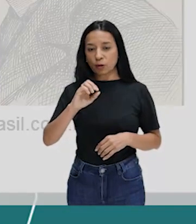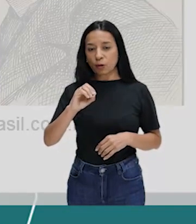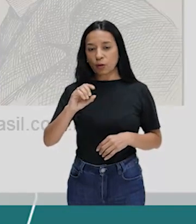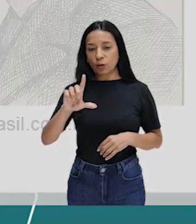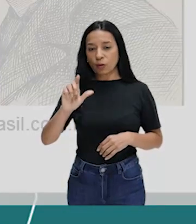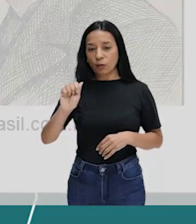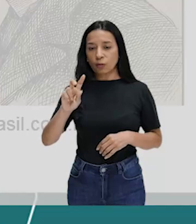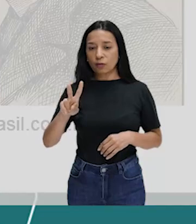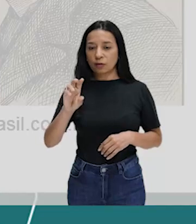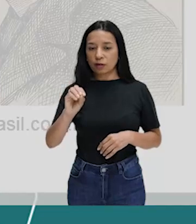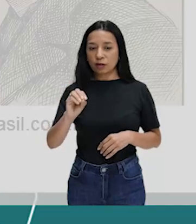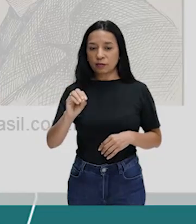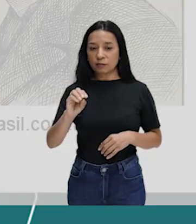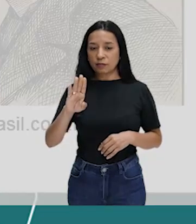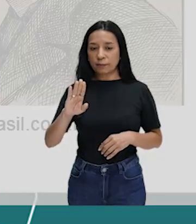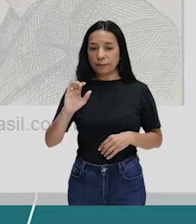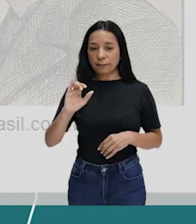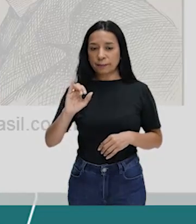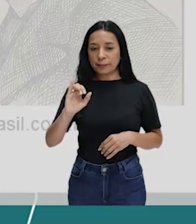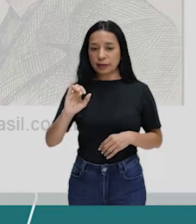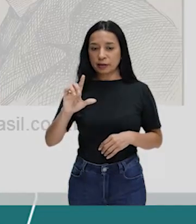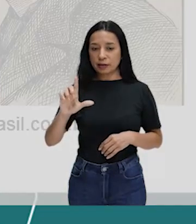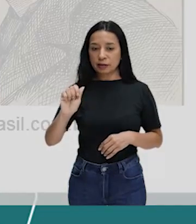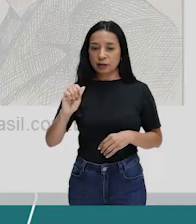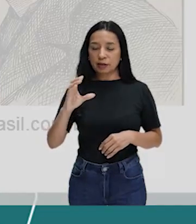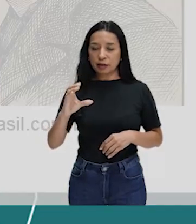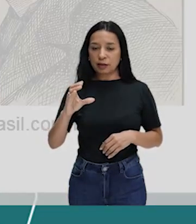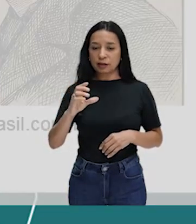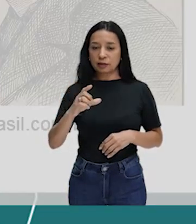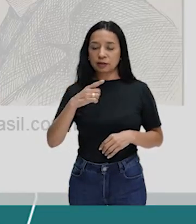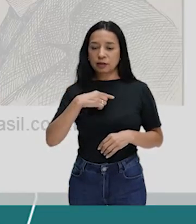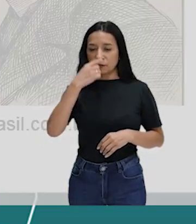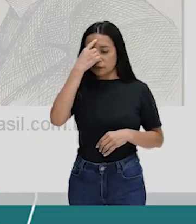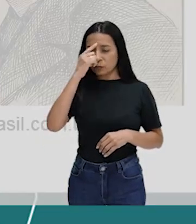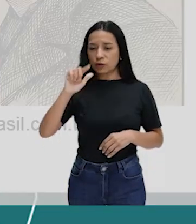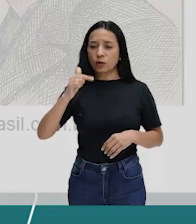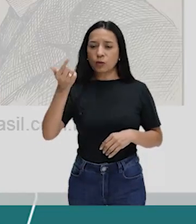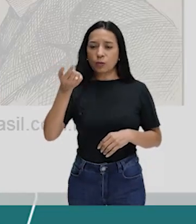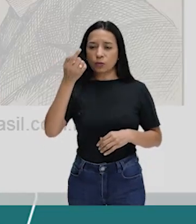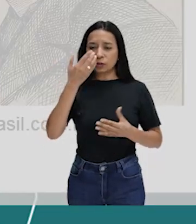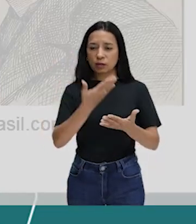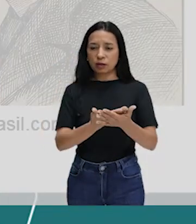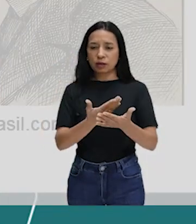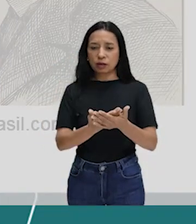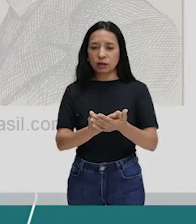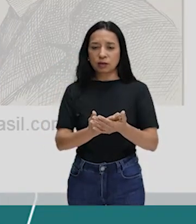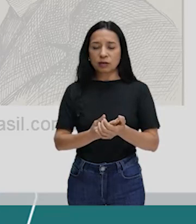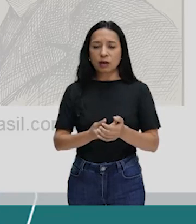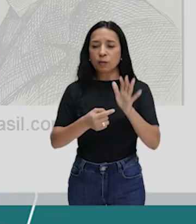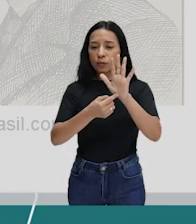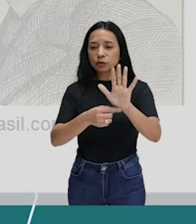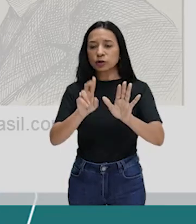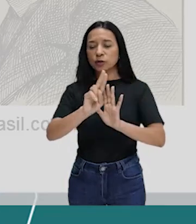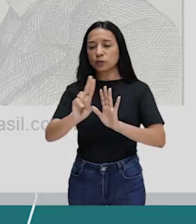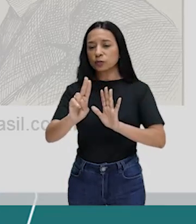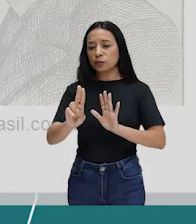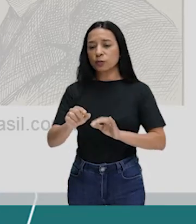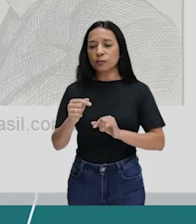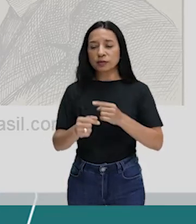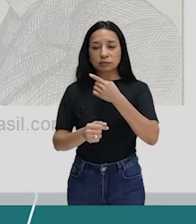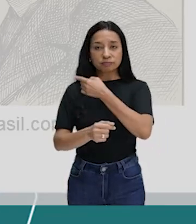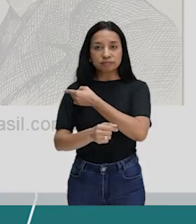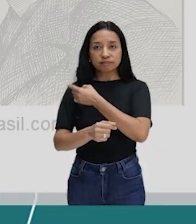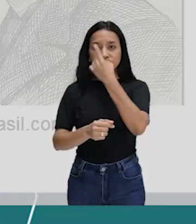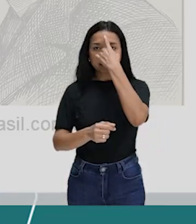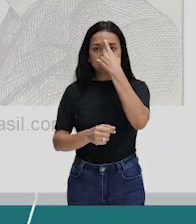Olavo Bilac, tá? Eu até trouxe essa figurinha em outra aula, nem citei o nome dele, para ver se vocês conheciam, mas está aqui o Olavo Bilac.